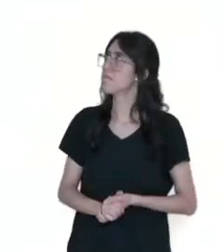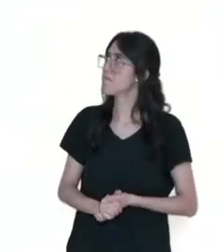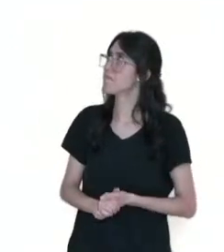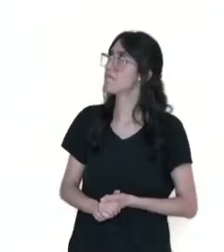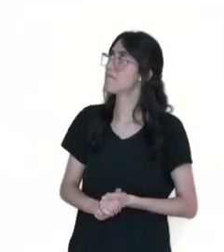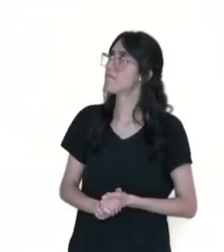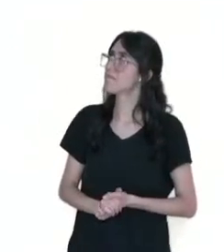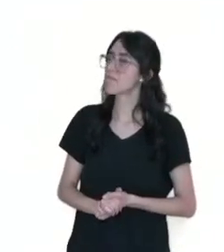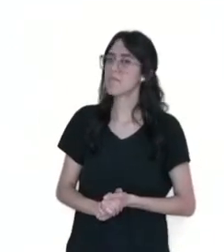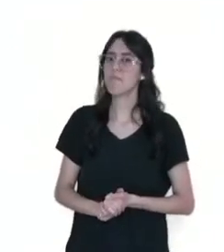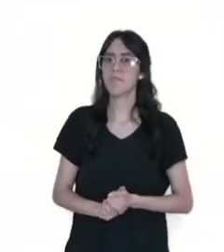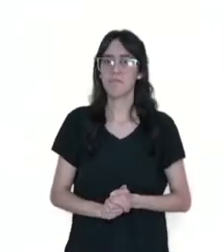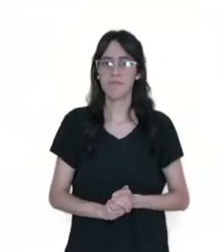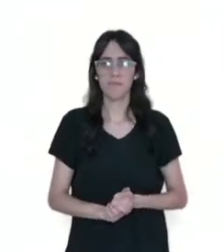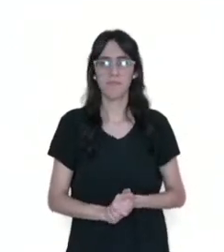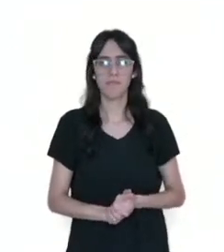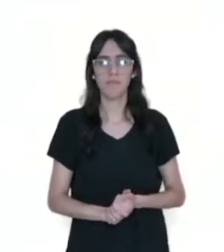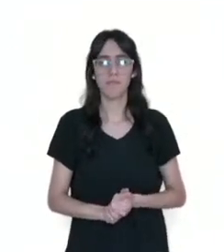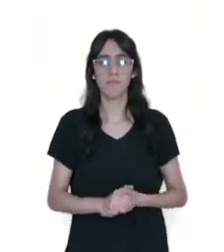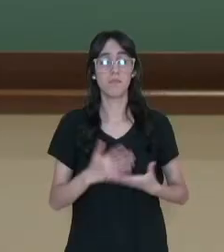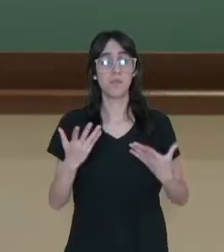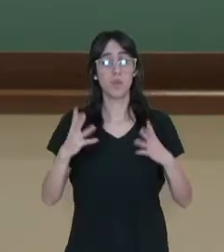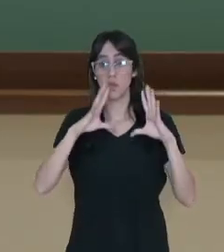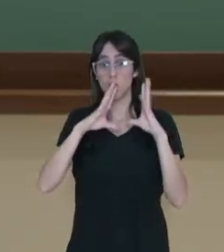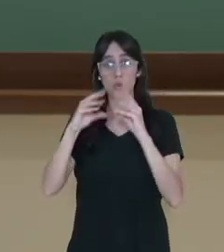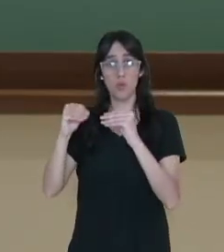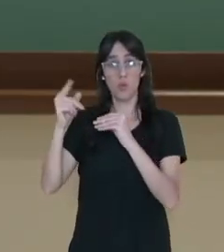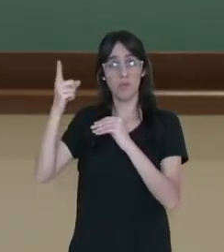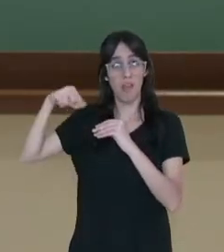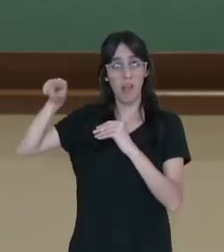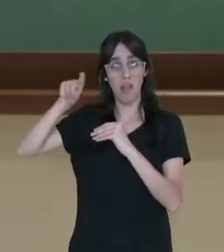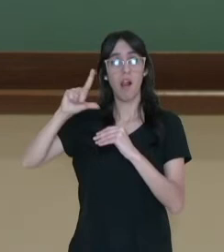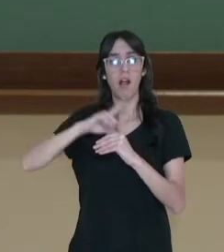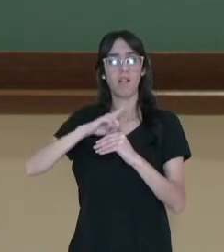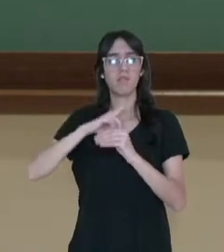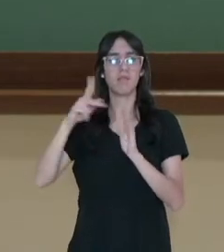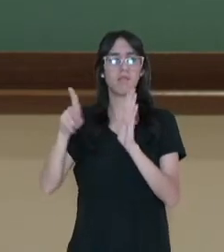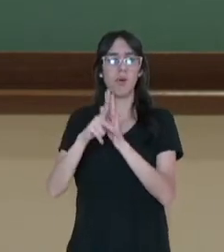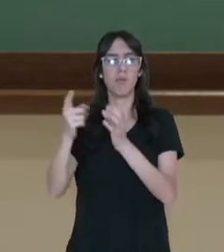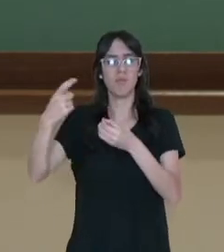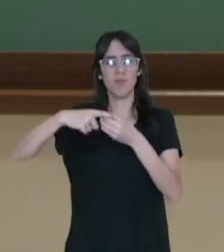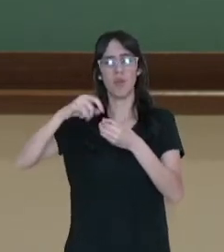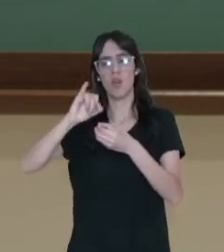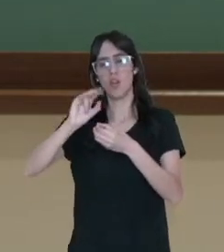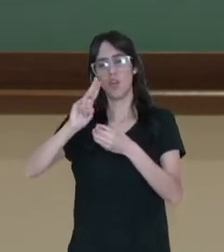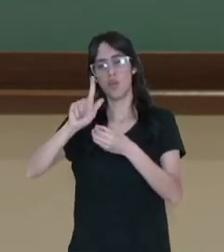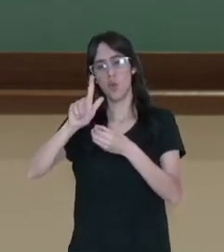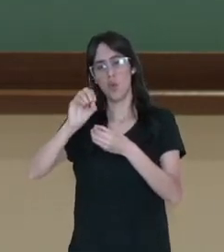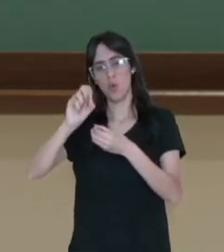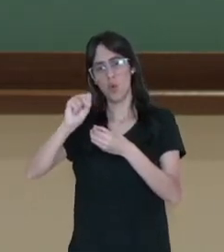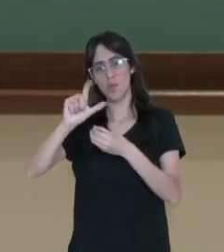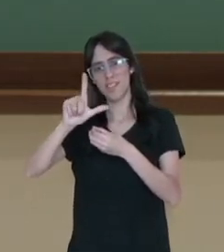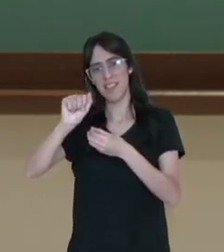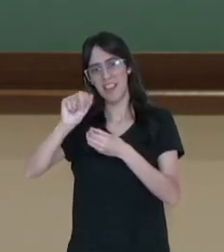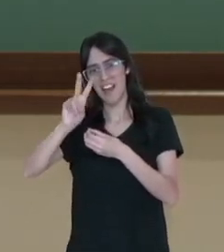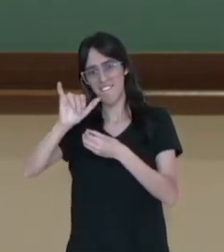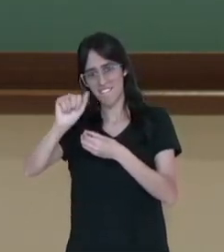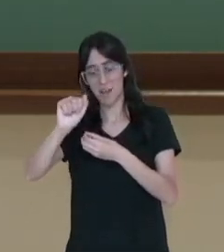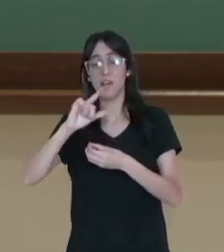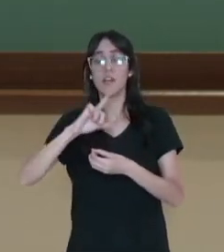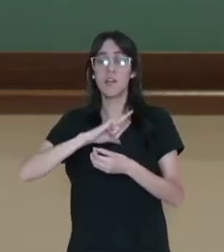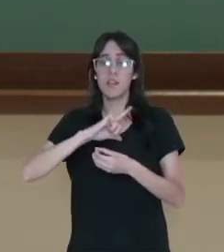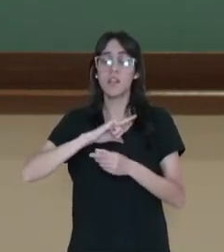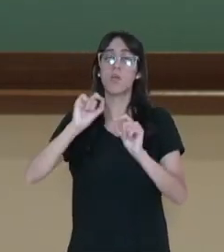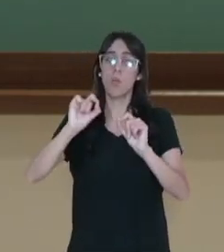Macedônia, Montenegro e Kosovo. Todas elas que integravam a Iugoslávia. Então, ao mesmo tempo que havia uma desagregação